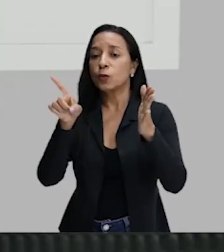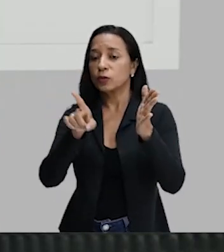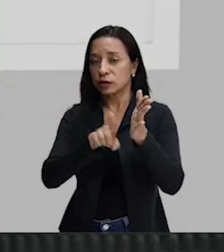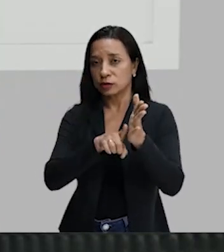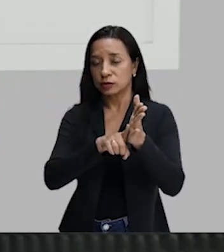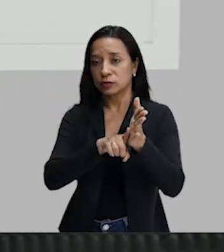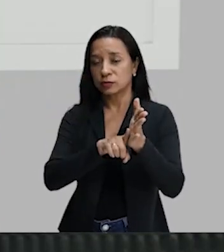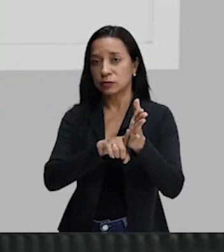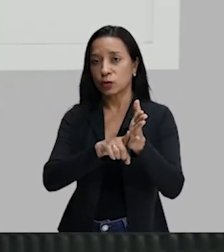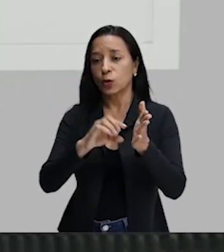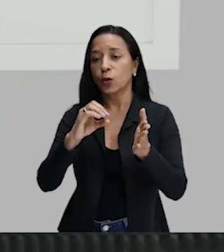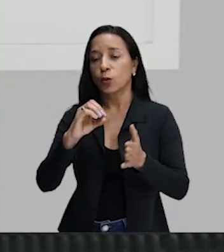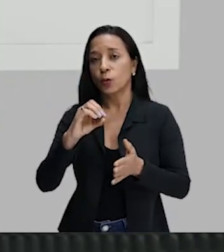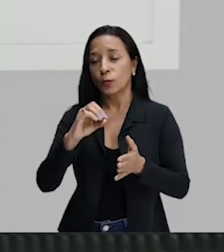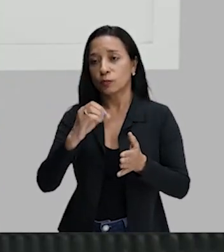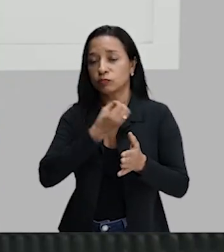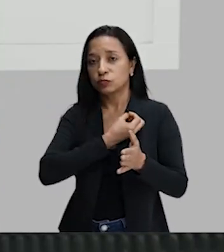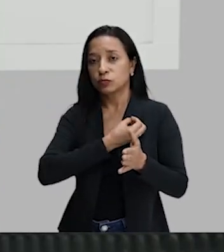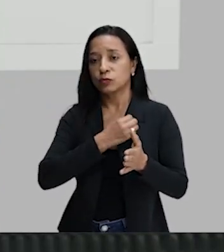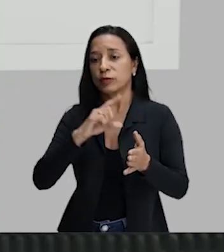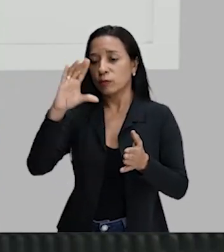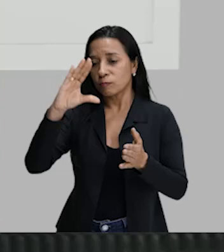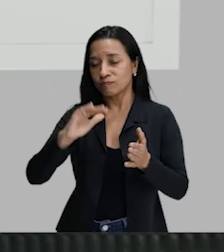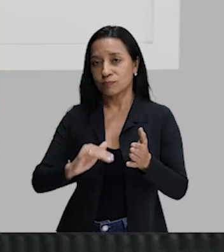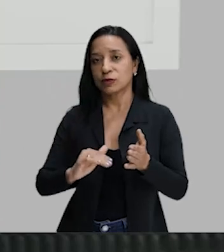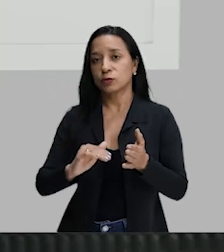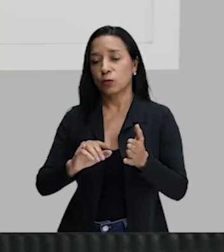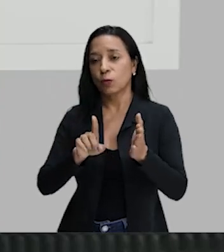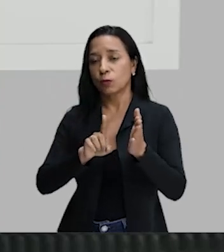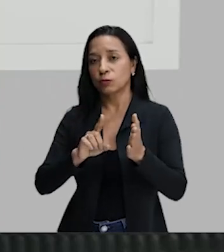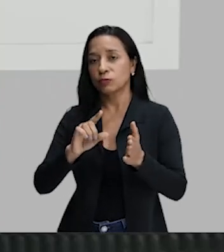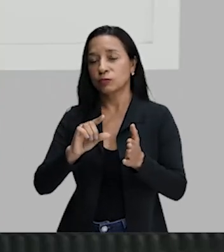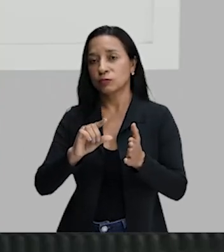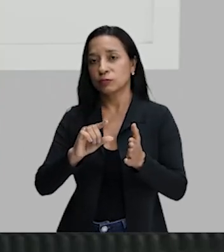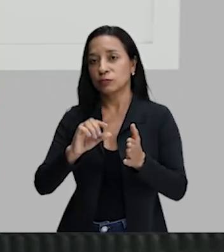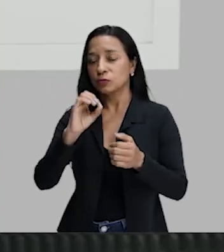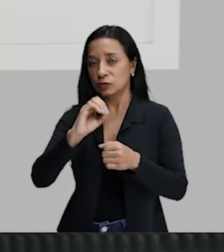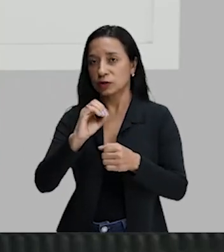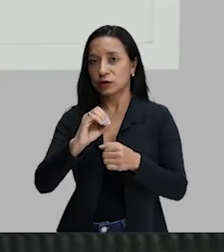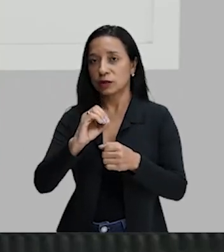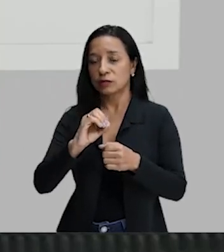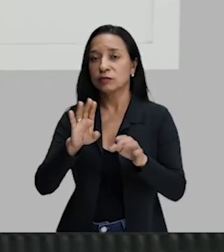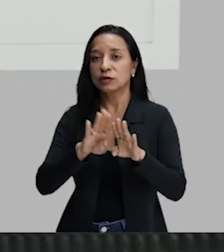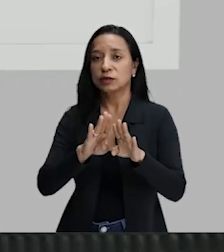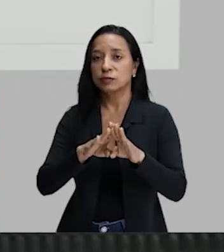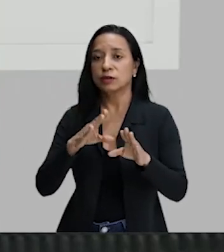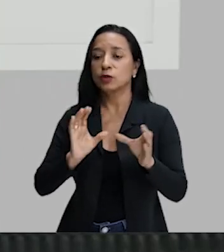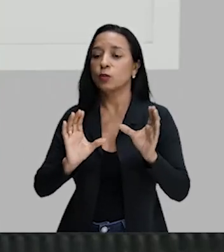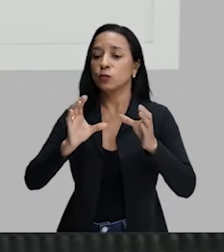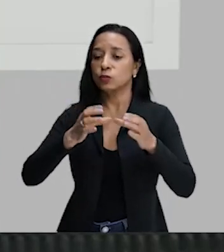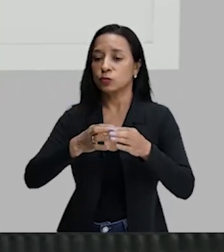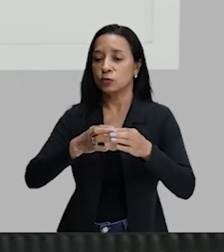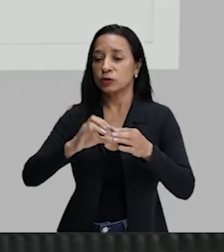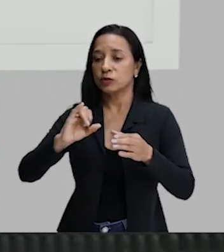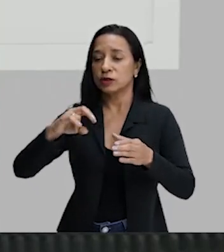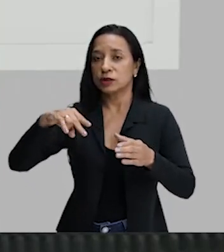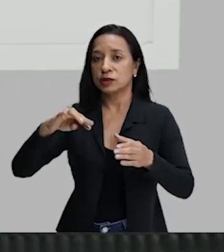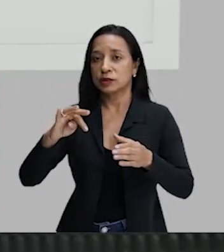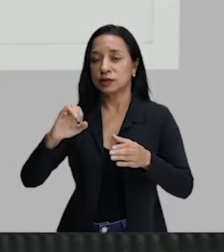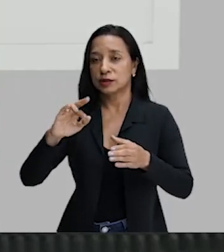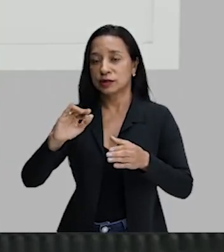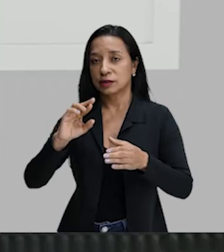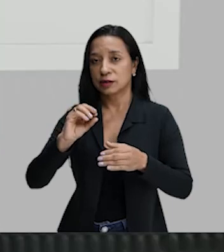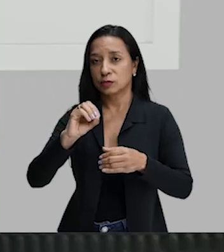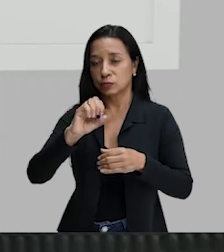um número menor do que zero, e se criou o conjunto dos números inteiros. Assim como depois surgiram as frações,